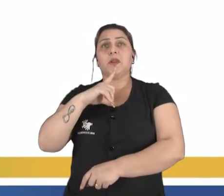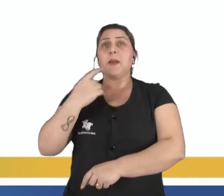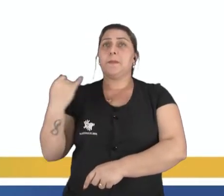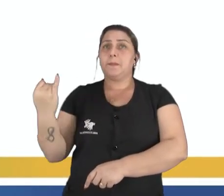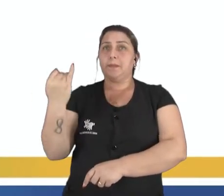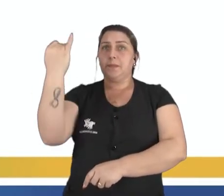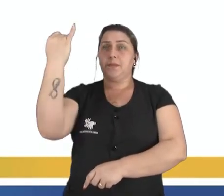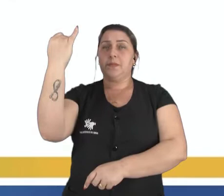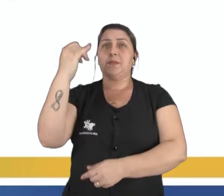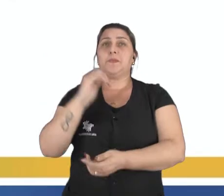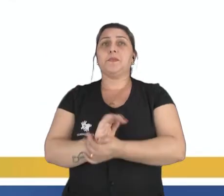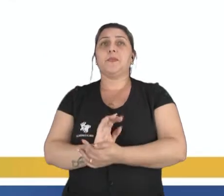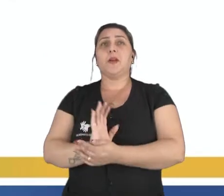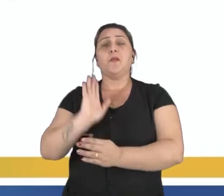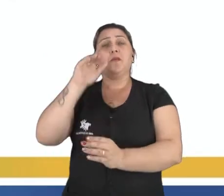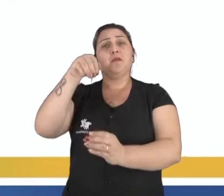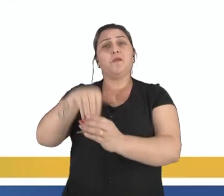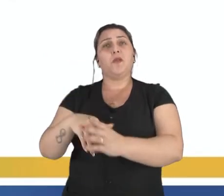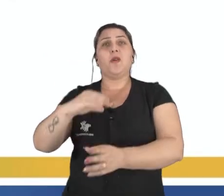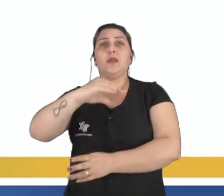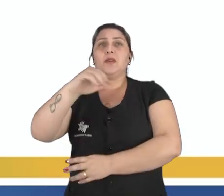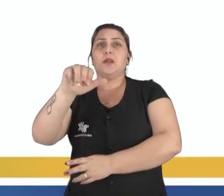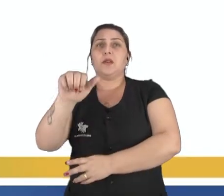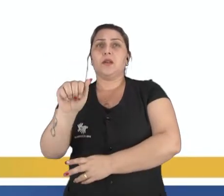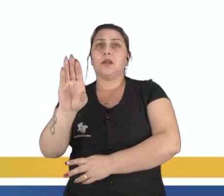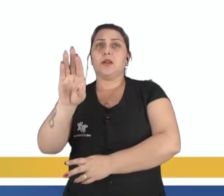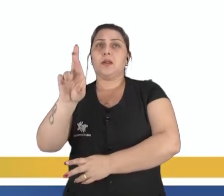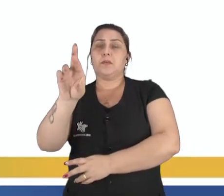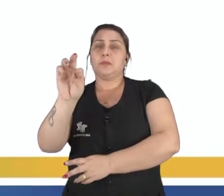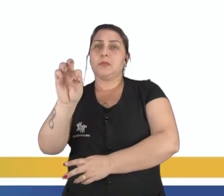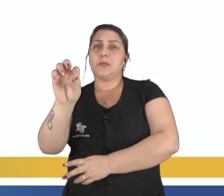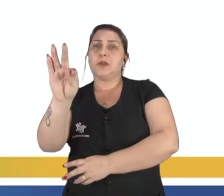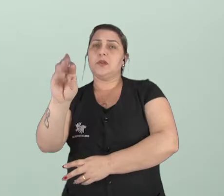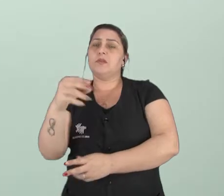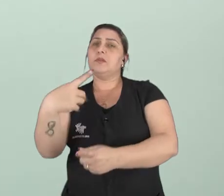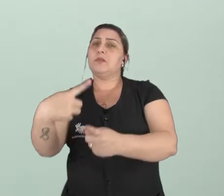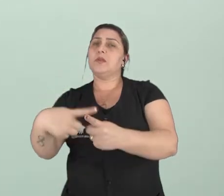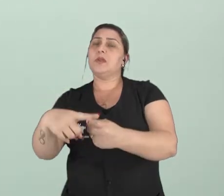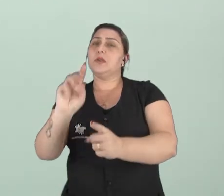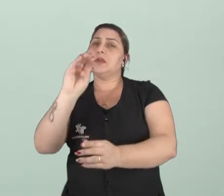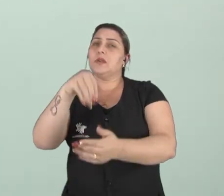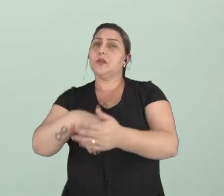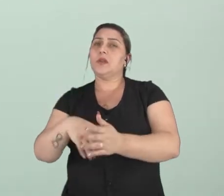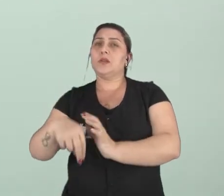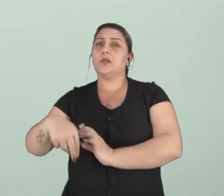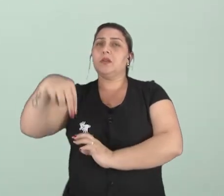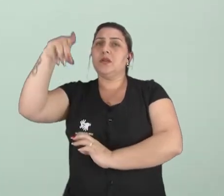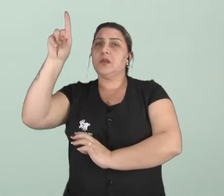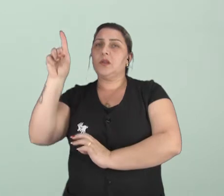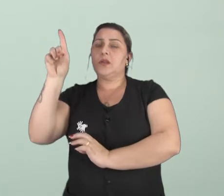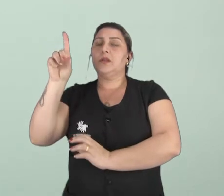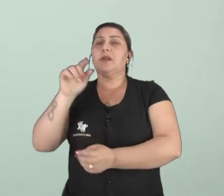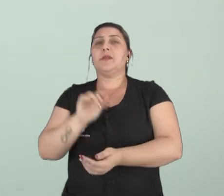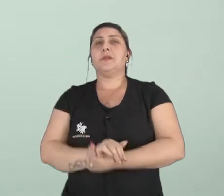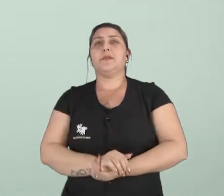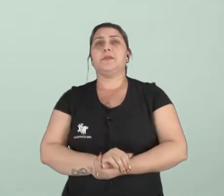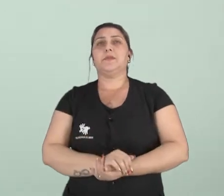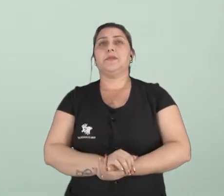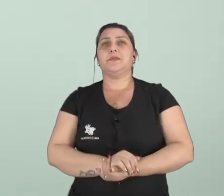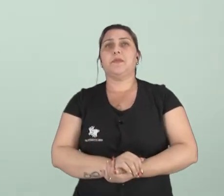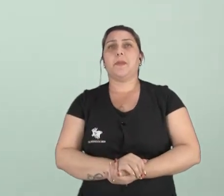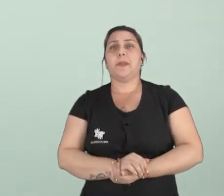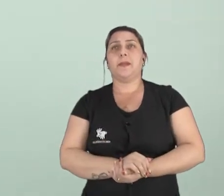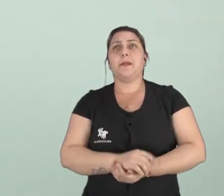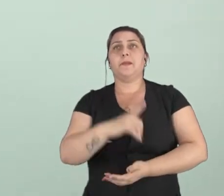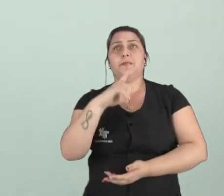muito importante, o voto chamado de voto de cabresto. Por quê? Dentro do Nordeste, precisamente no Nordeste,